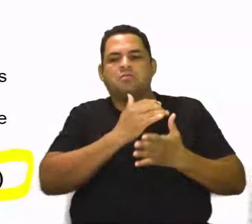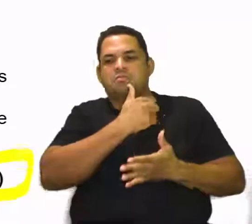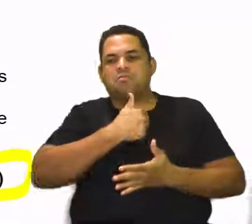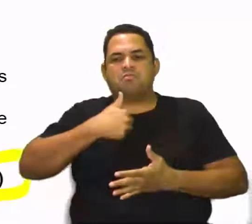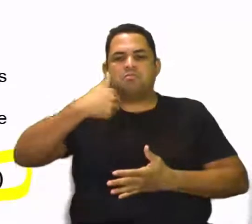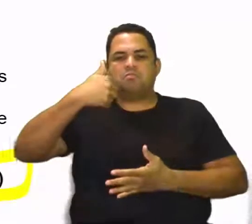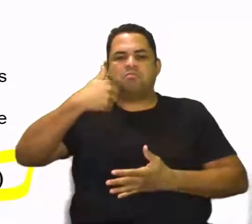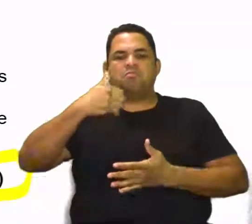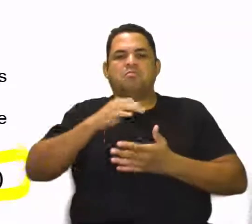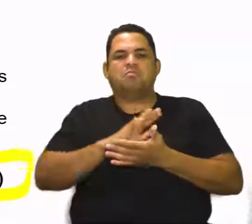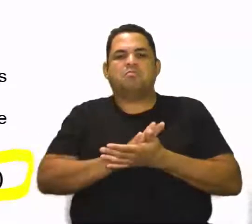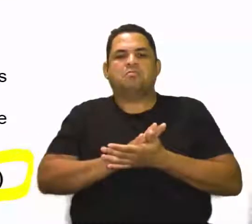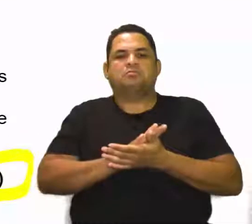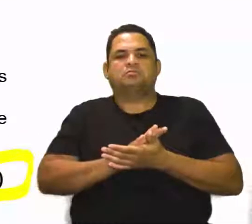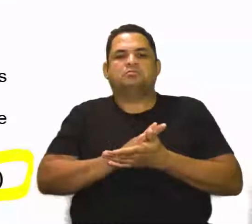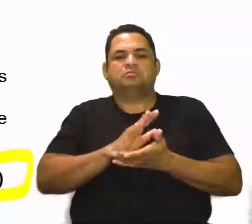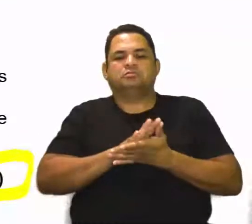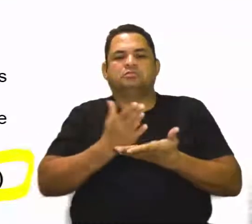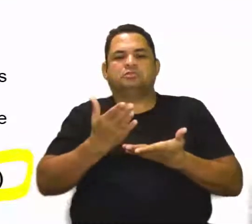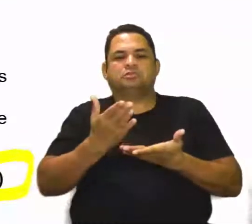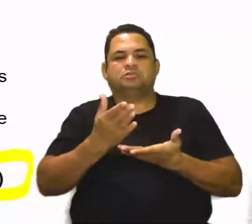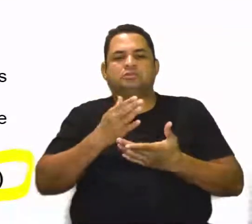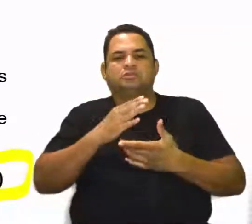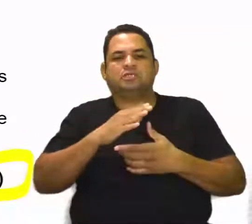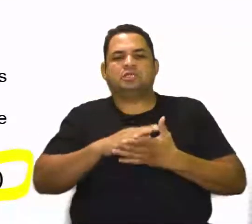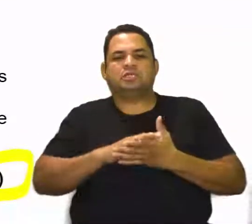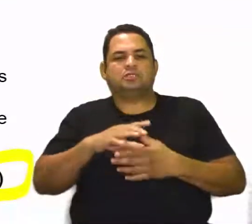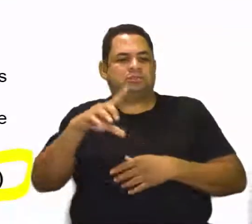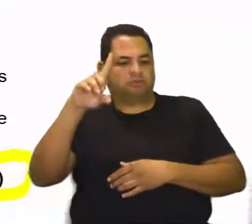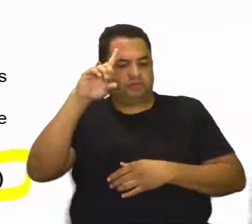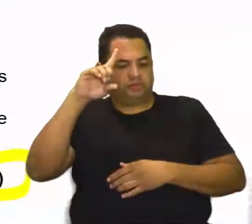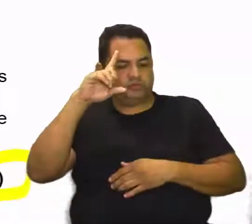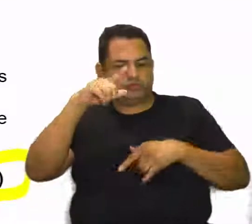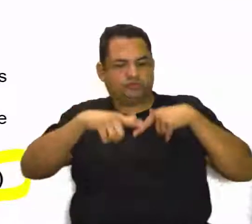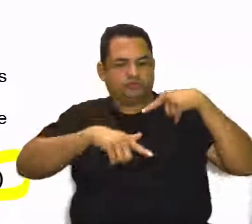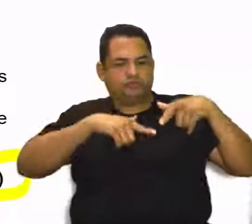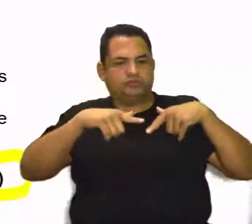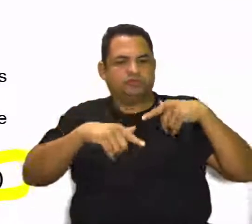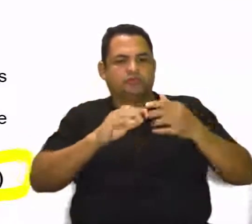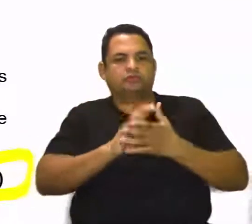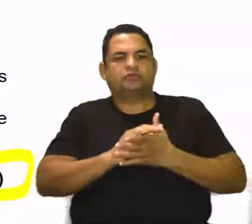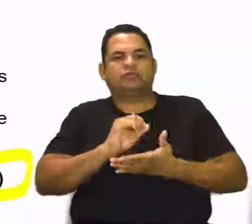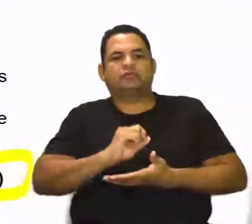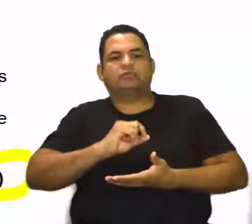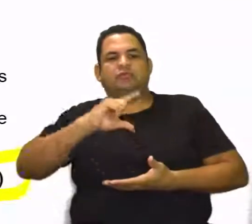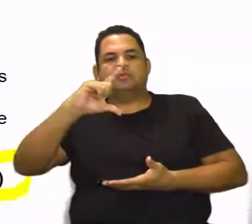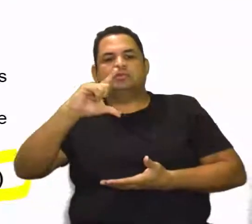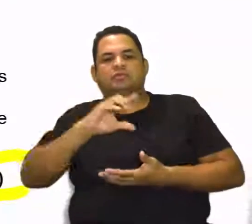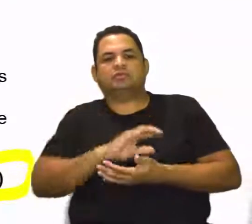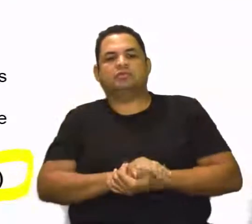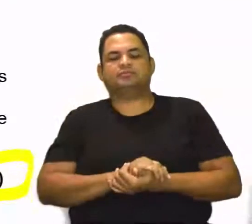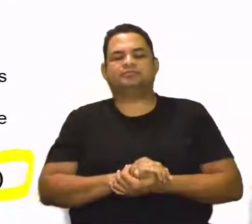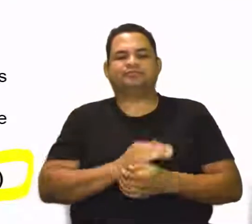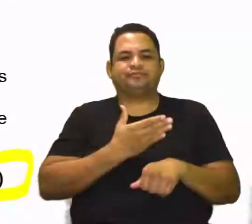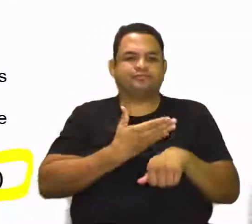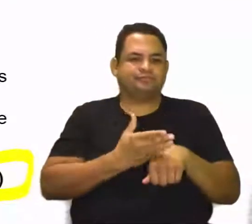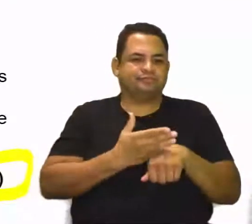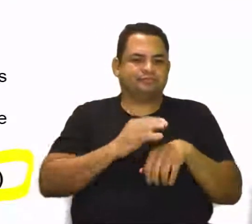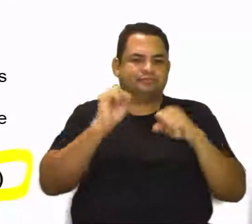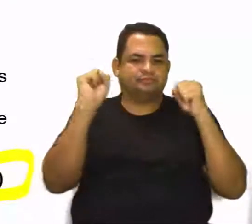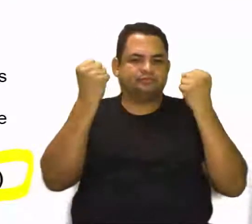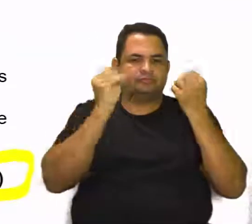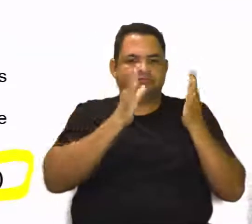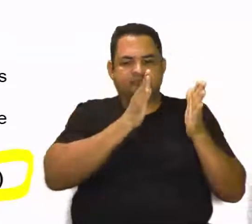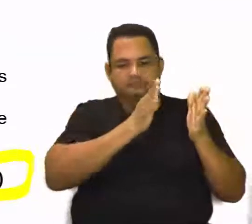em relação às tarefas do cotidiano. E o que ele vai aumentar, professora Iris? Ele vai aumentar aí a prática de